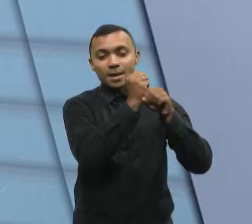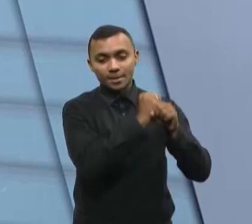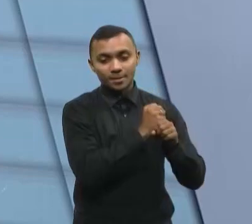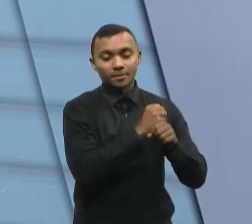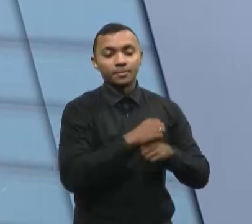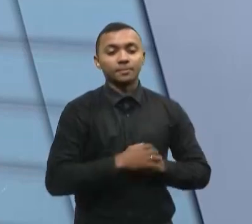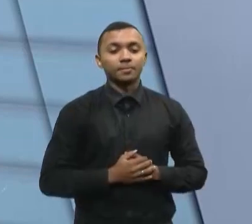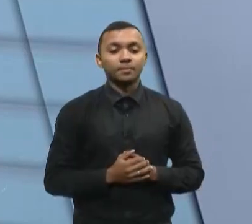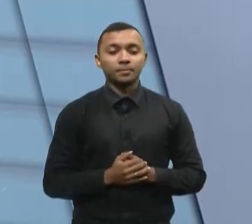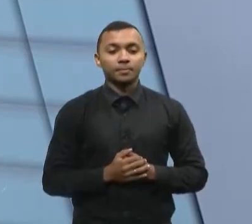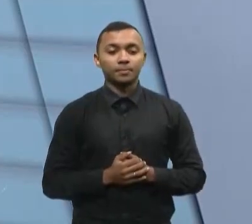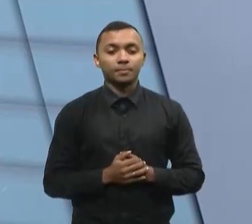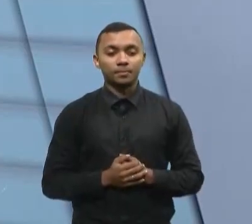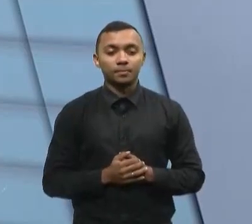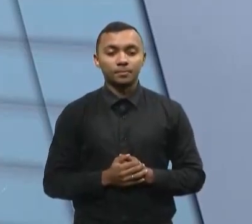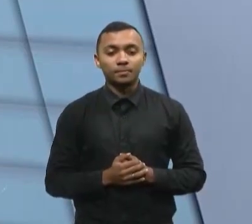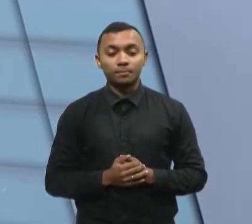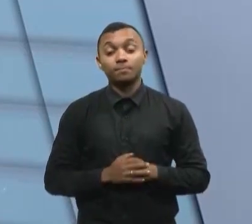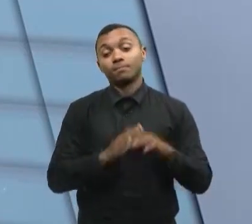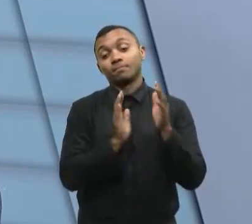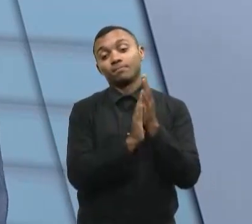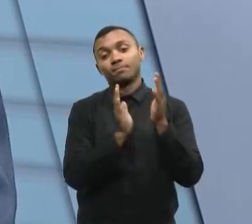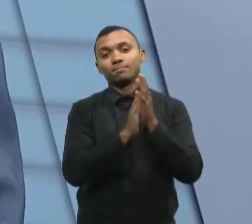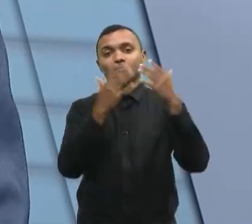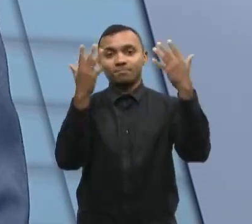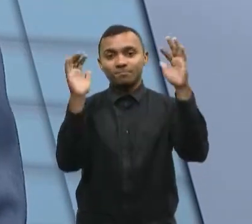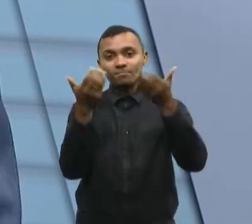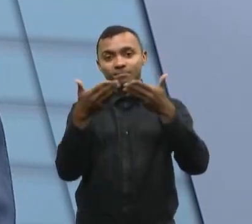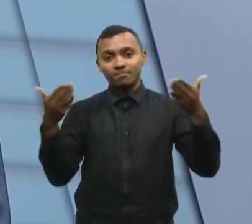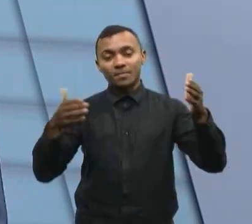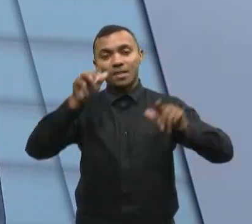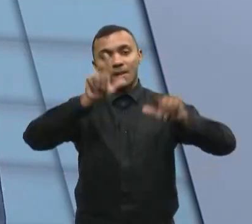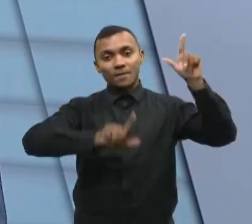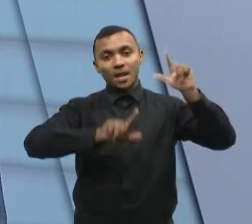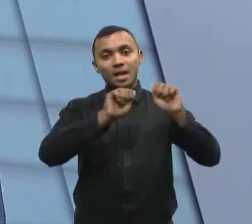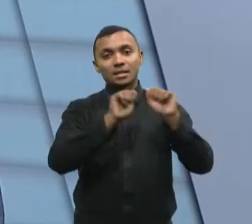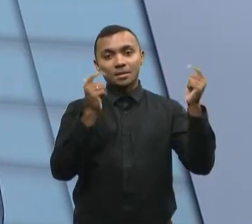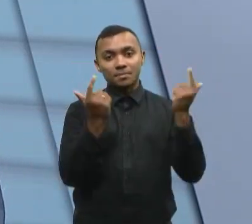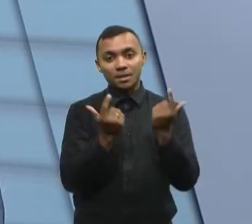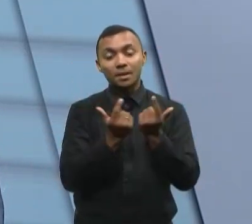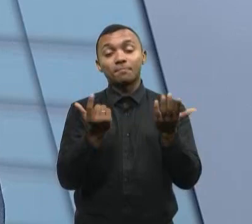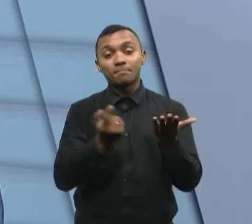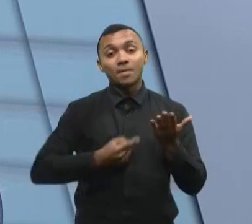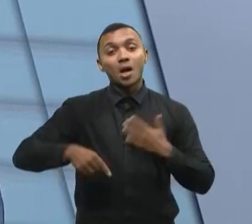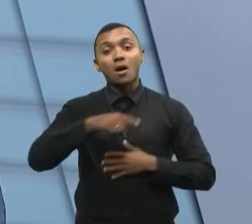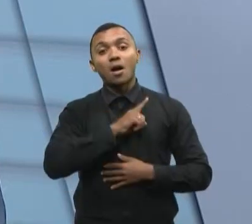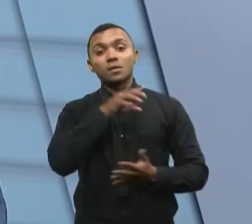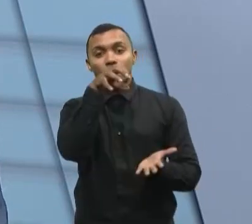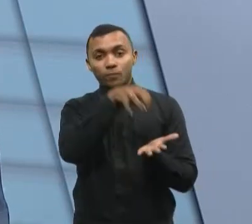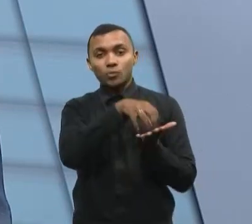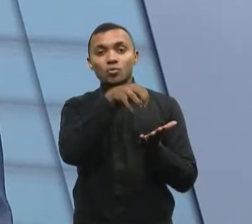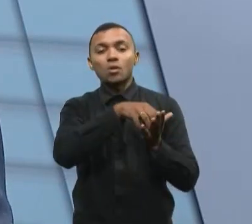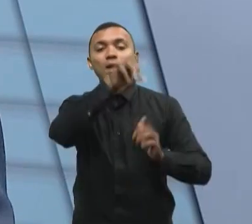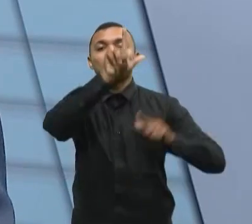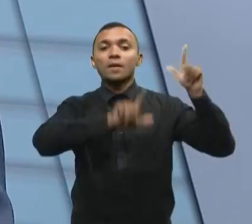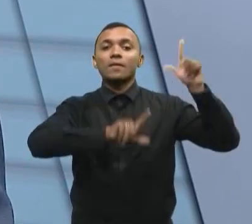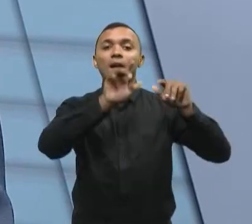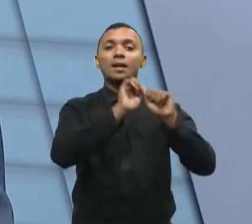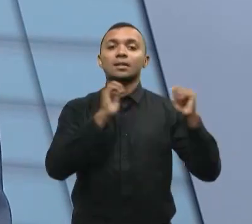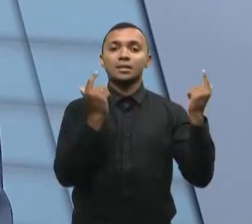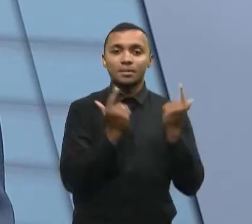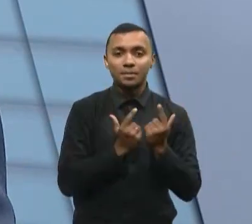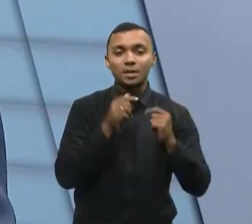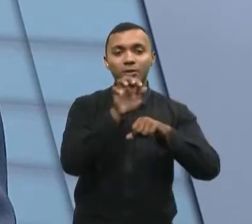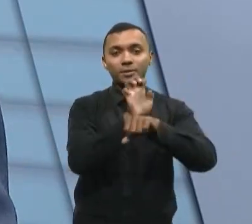ar. Então, parabéns à TV Assembleia, né? A todos nós que fazemos aqui a TV Assembleia